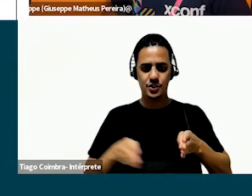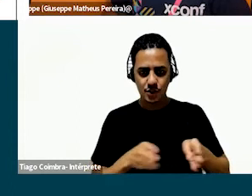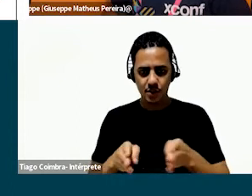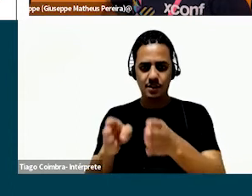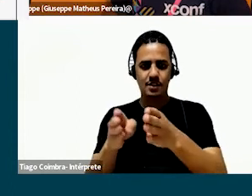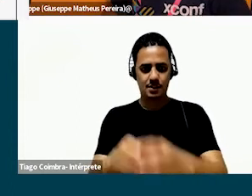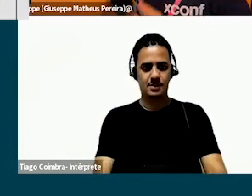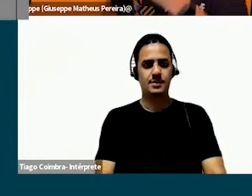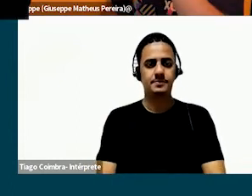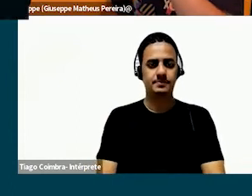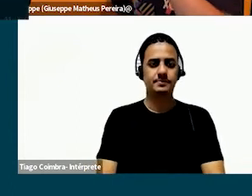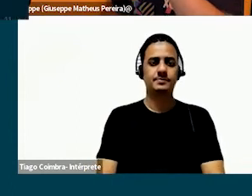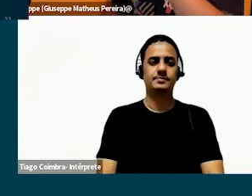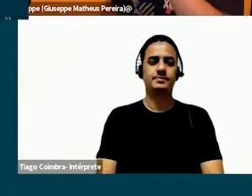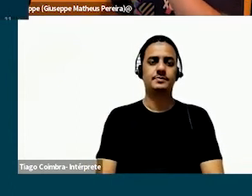jornada, né?